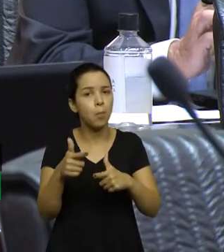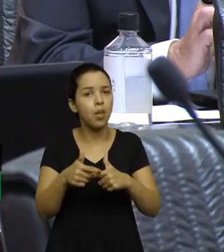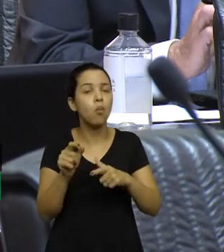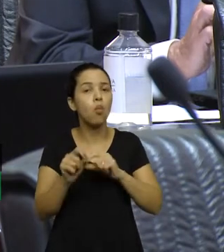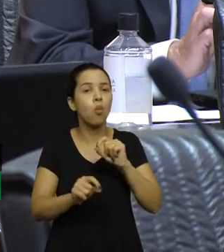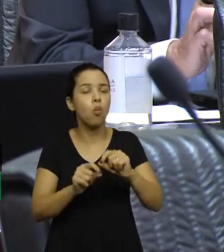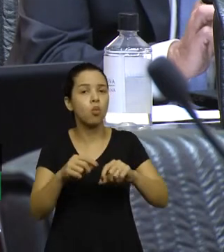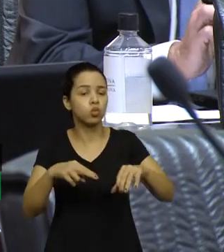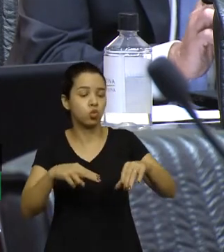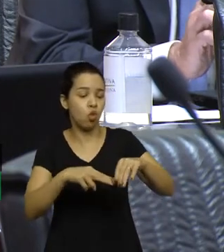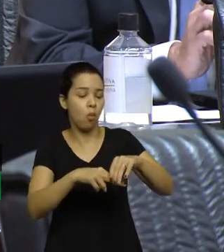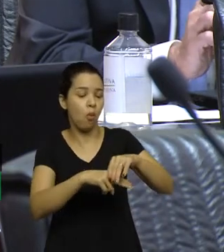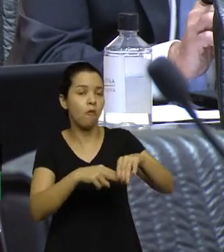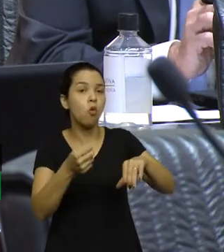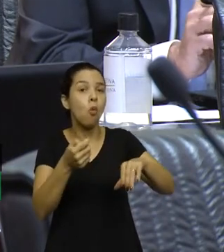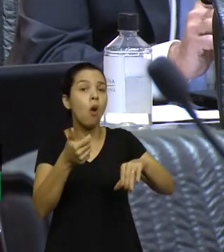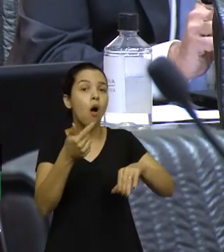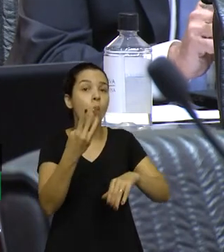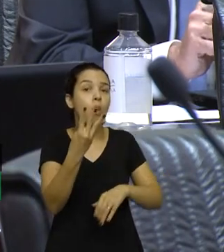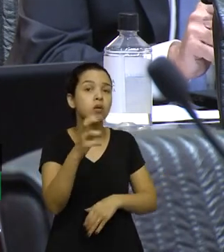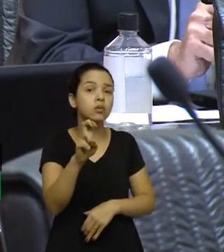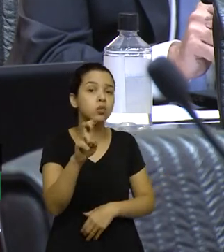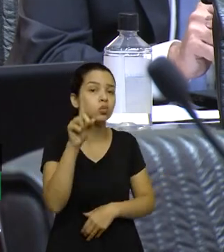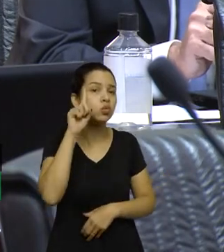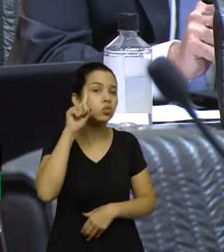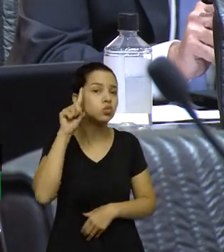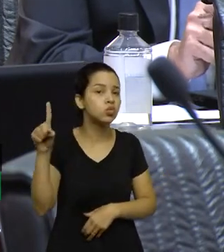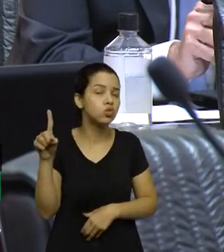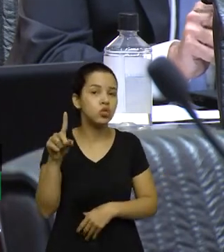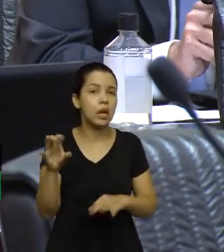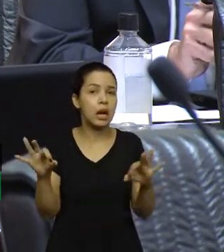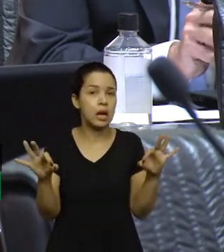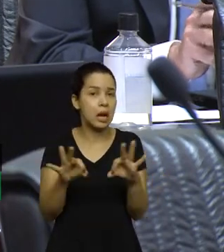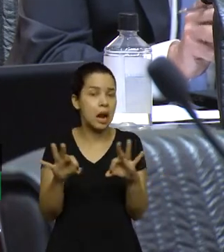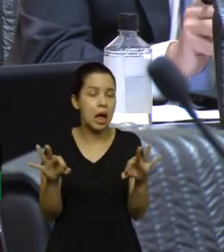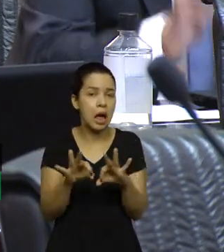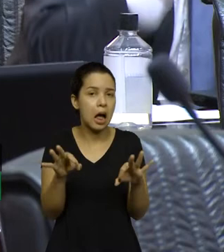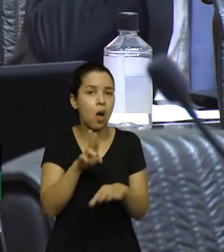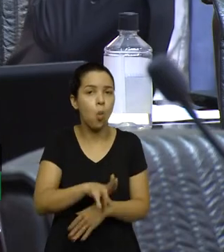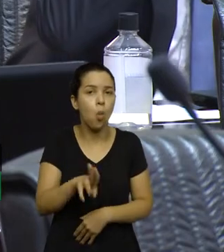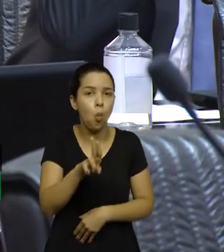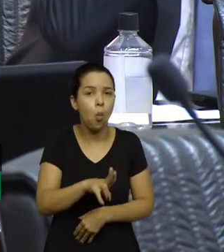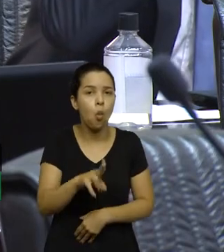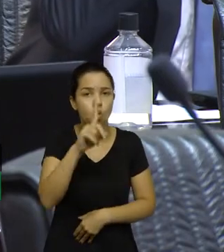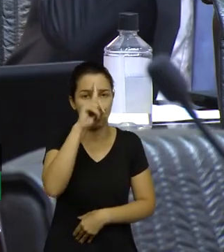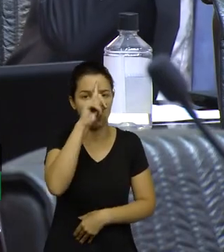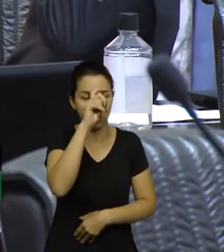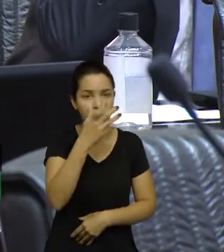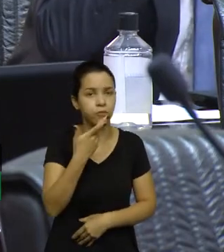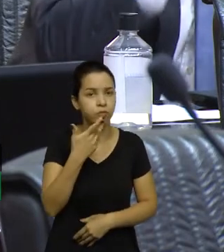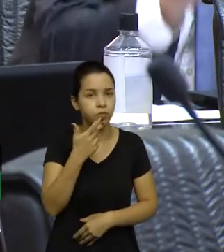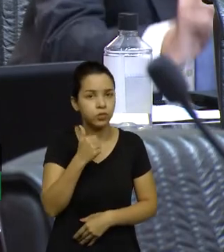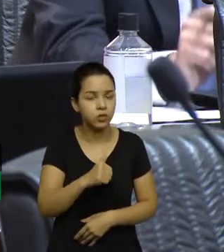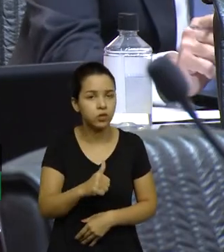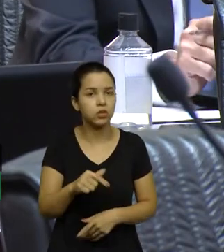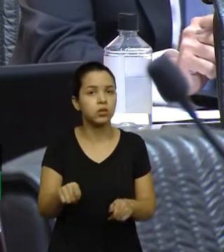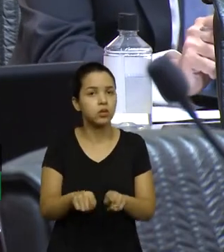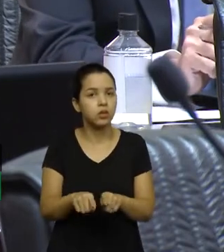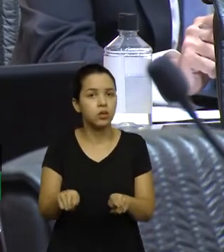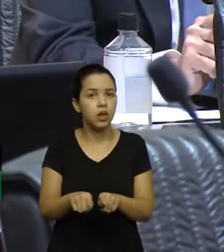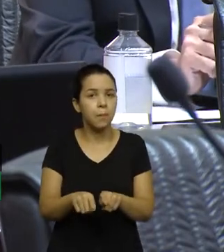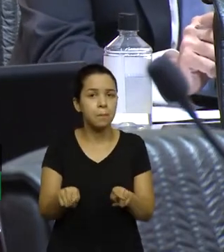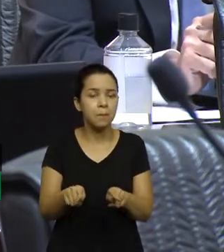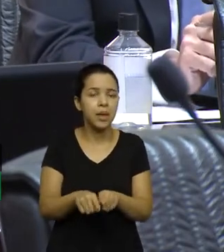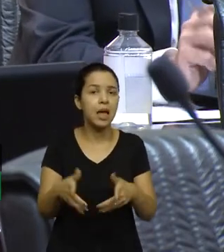quase 45 dias sem funcionar dentro do Hospital Infantil, Joana de Guzmão, a